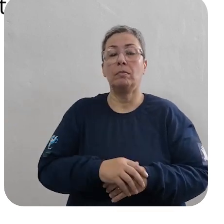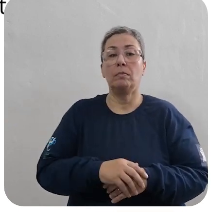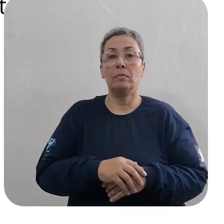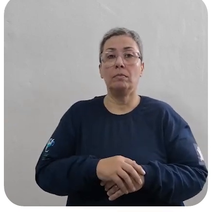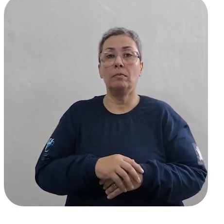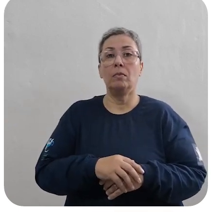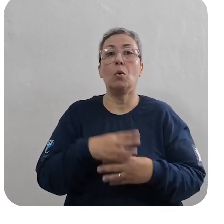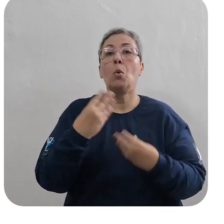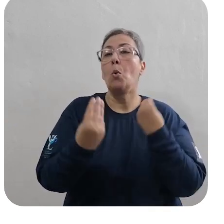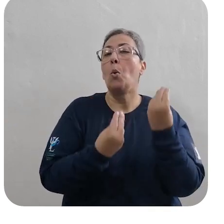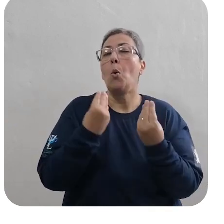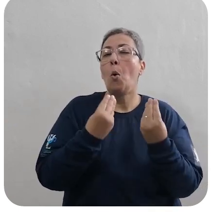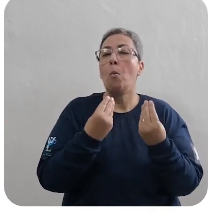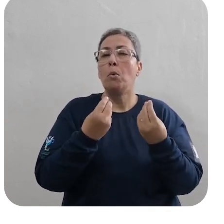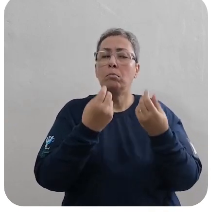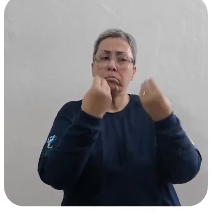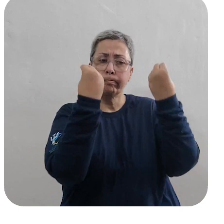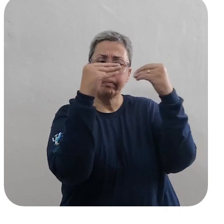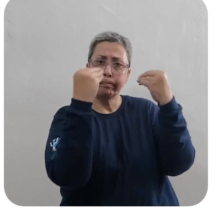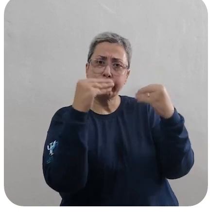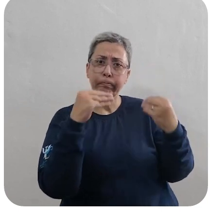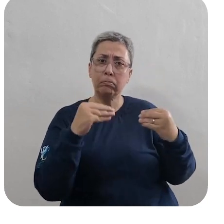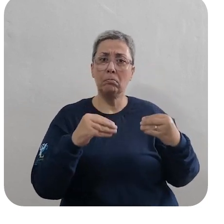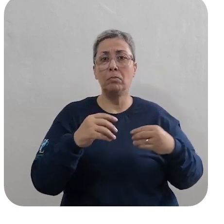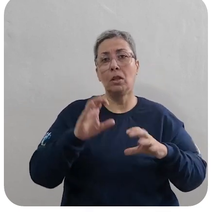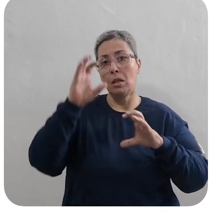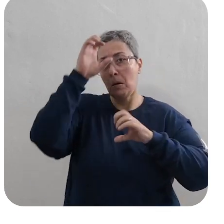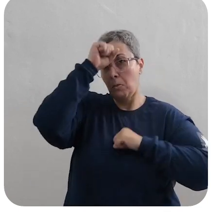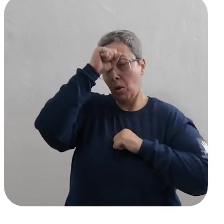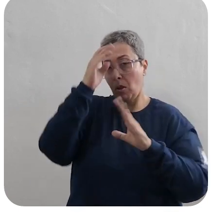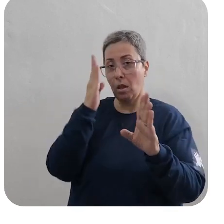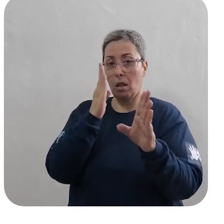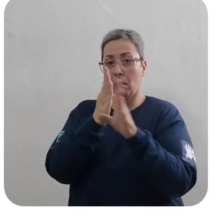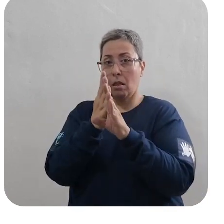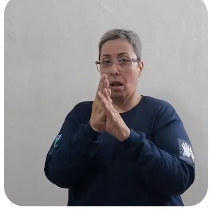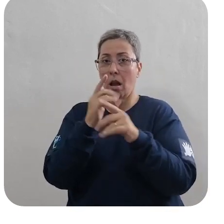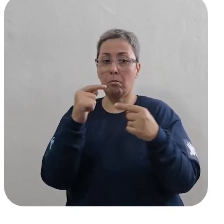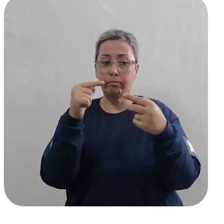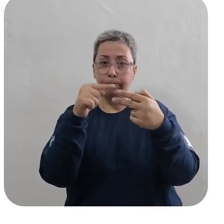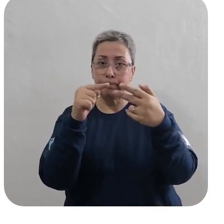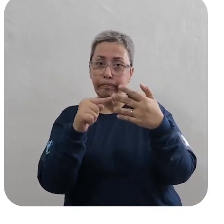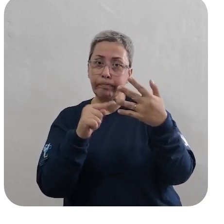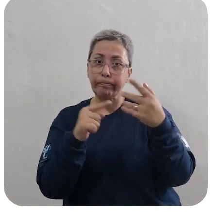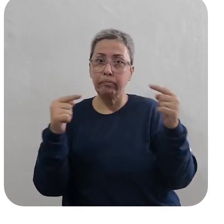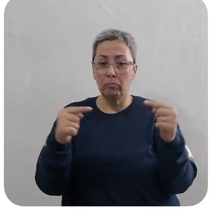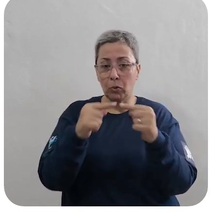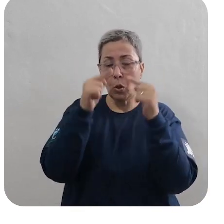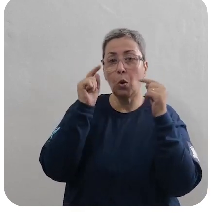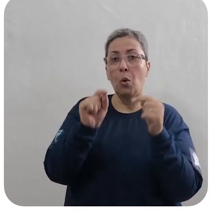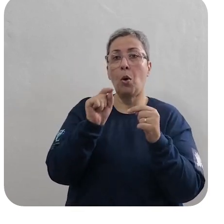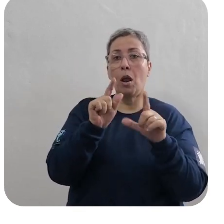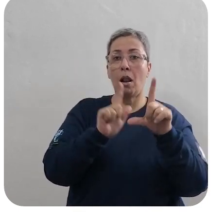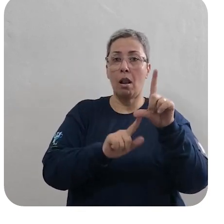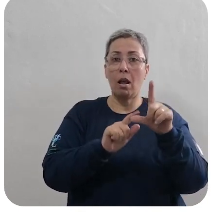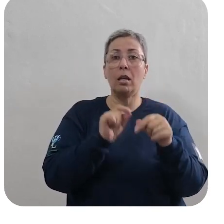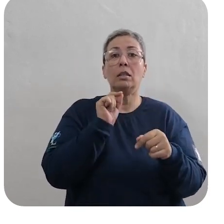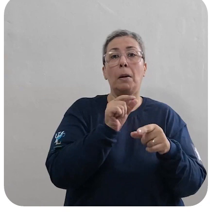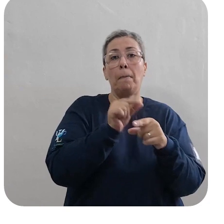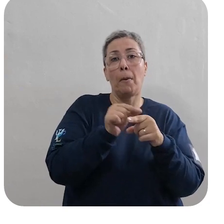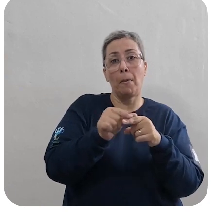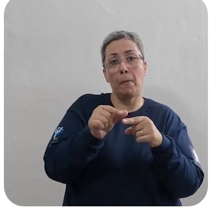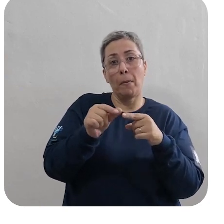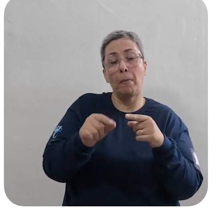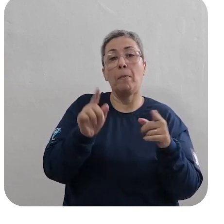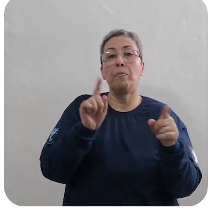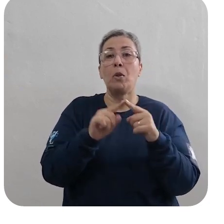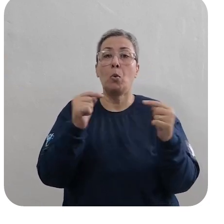dentes. Como definimos a aprendizagem? Identificar e estabelecer relação entre grafema, fonema, letra,